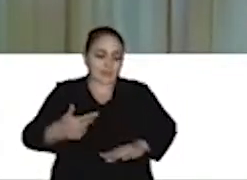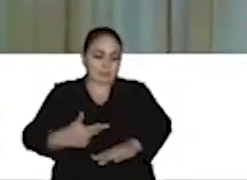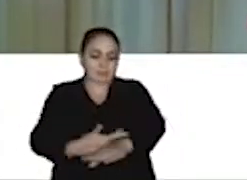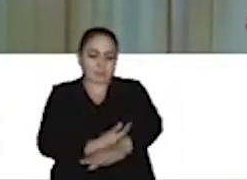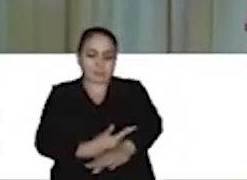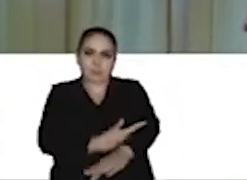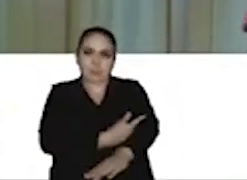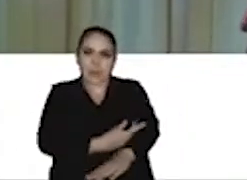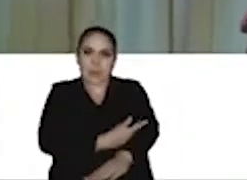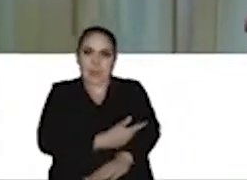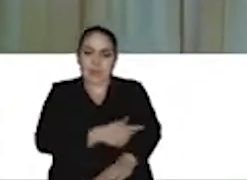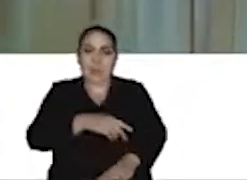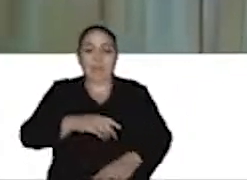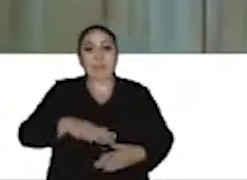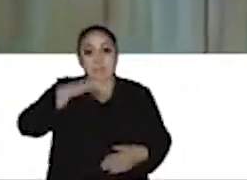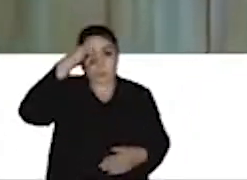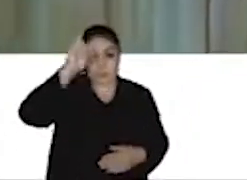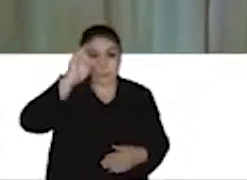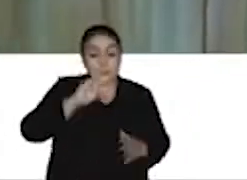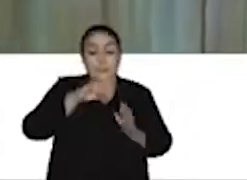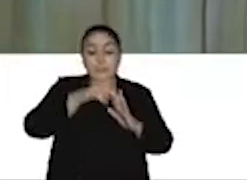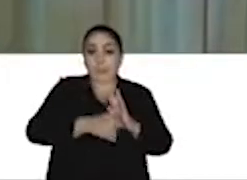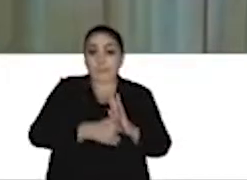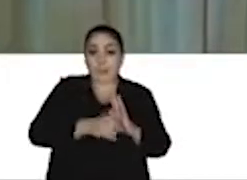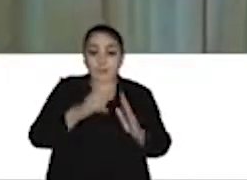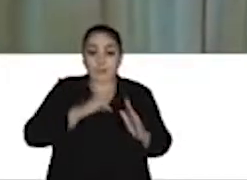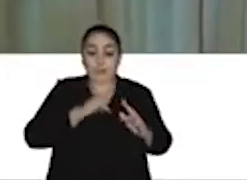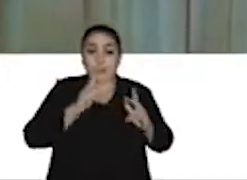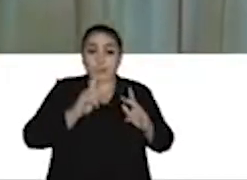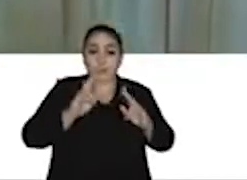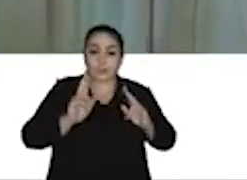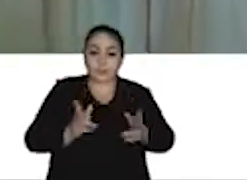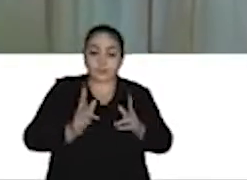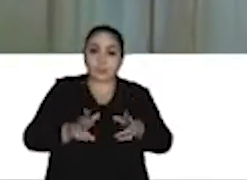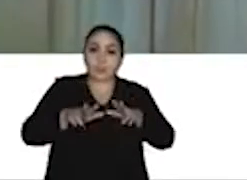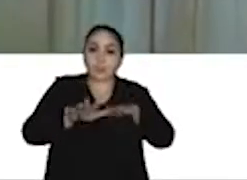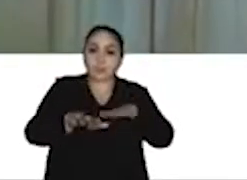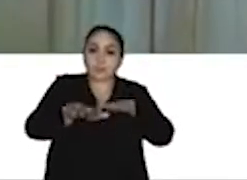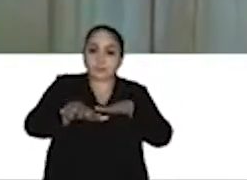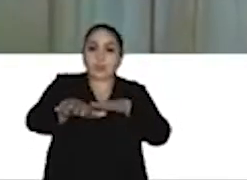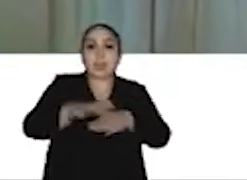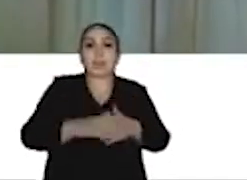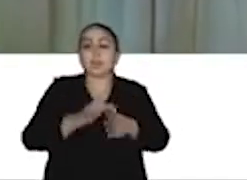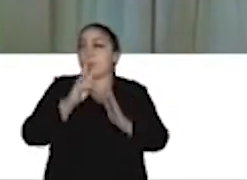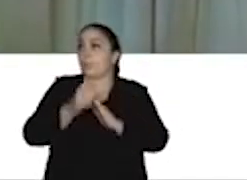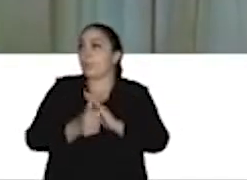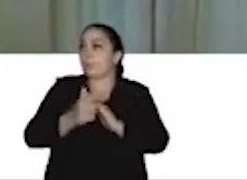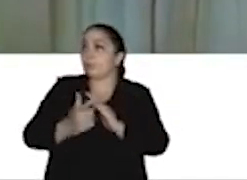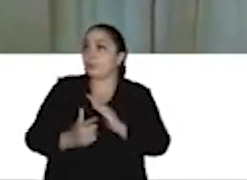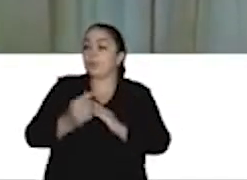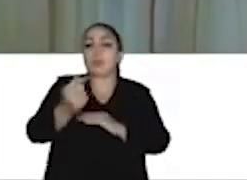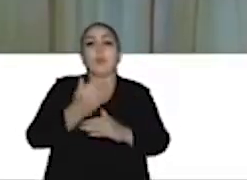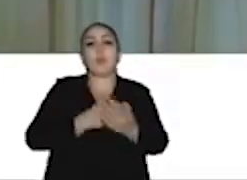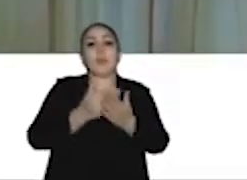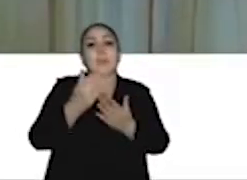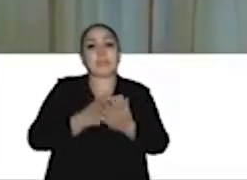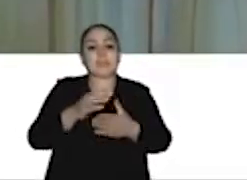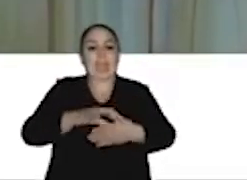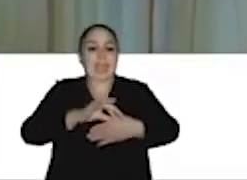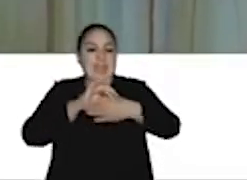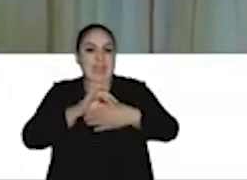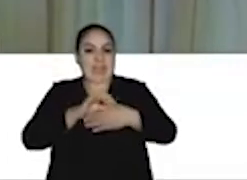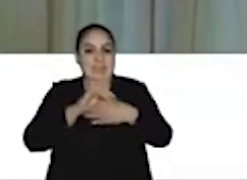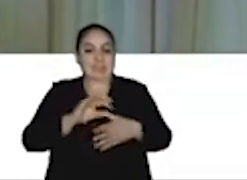gado. Depois vieram os tropeiros e atrás do gado se foi. Surgindo a carne do